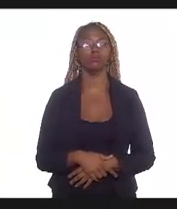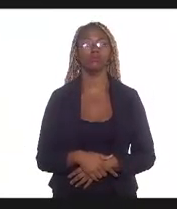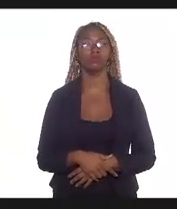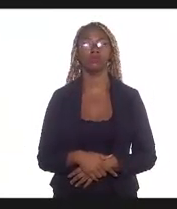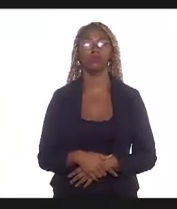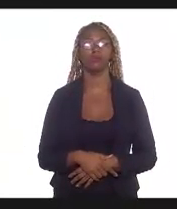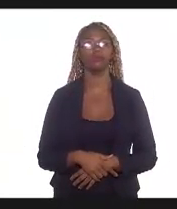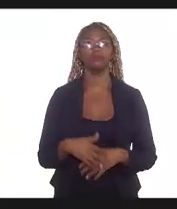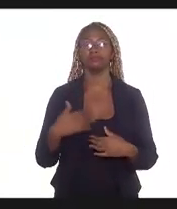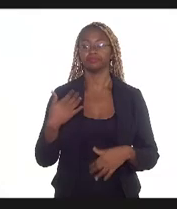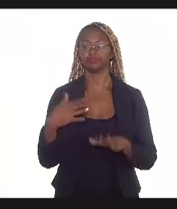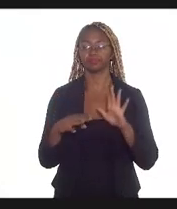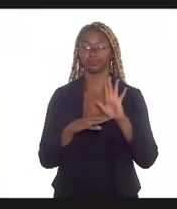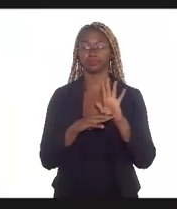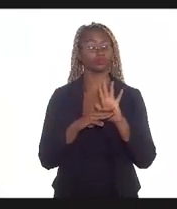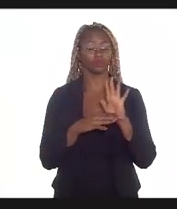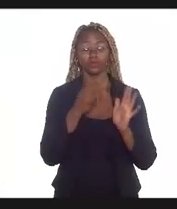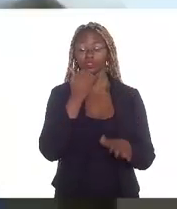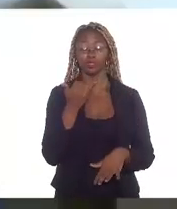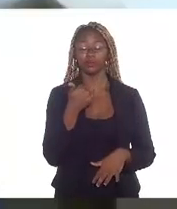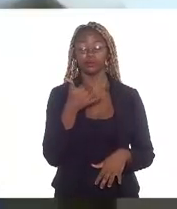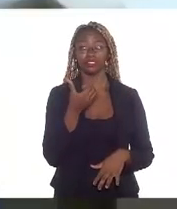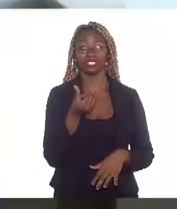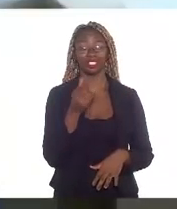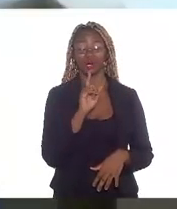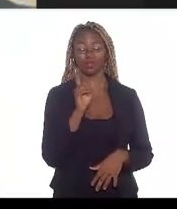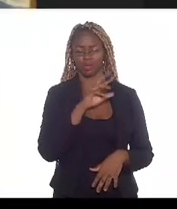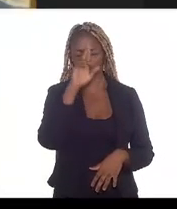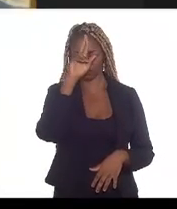16. Perdão. Eu me confundi aqui.